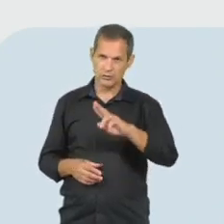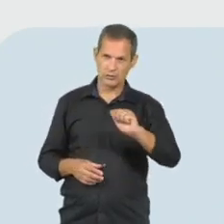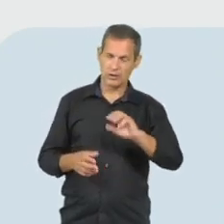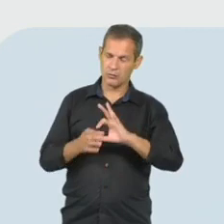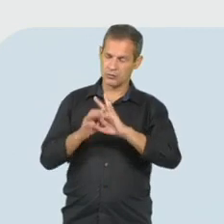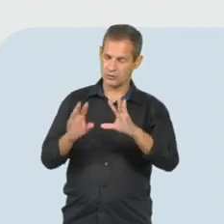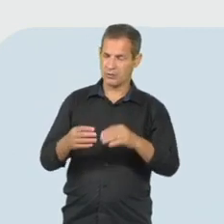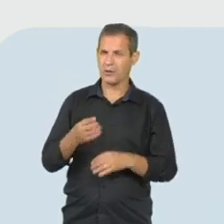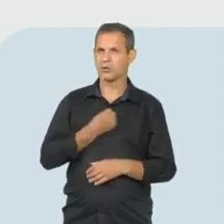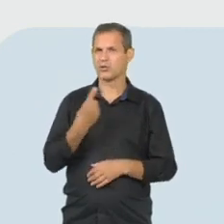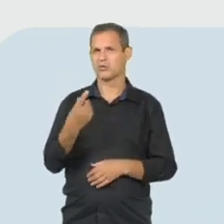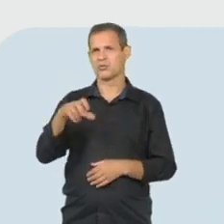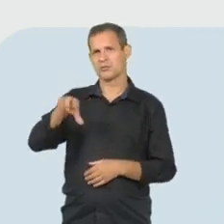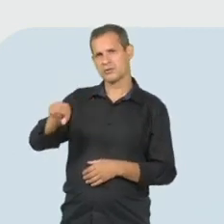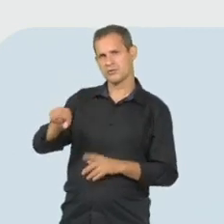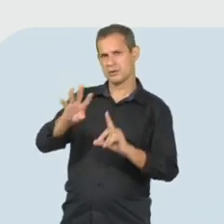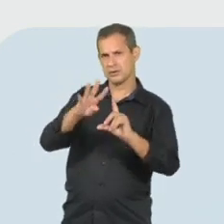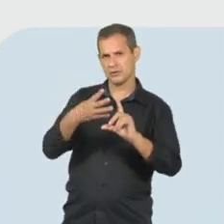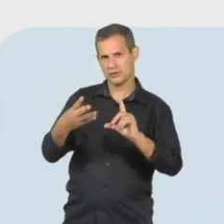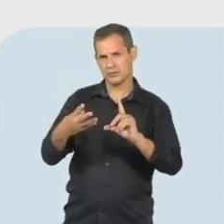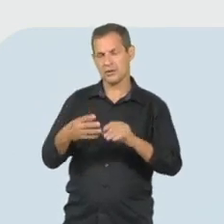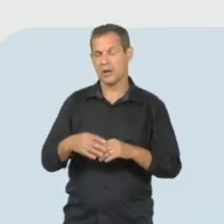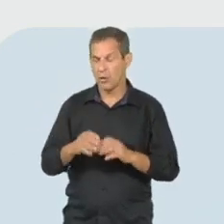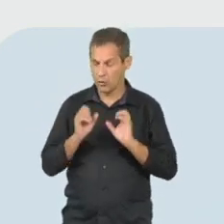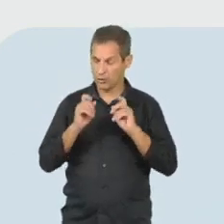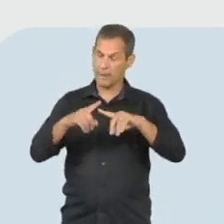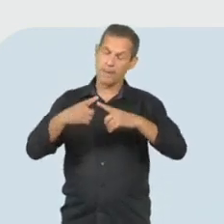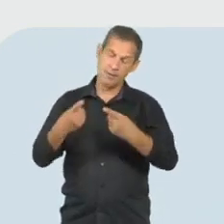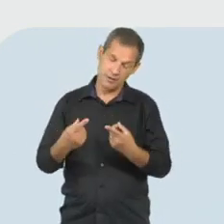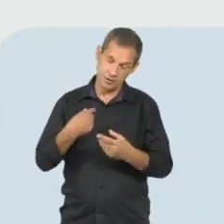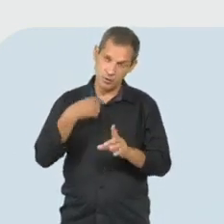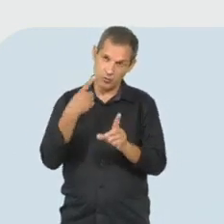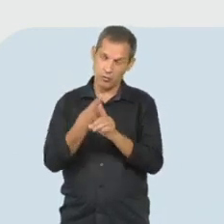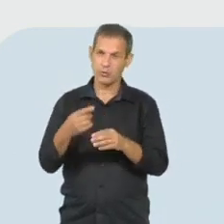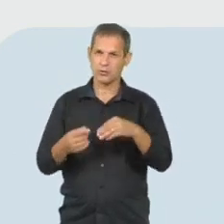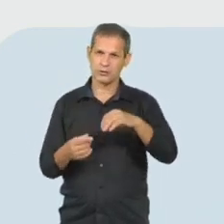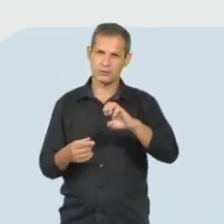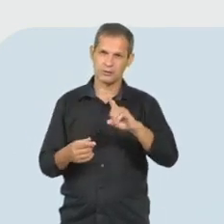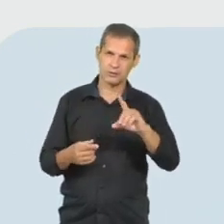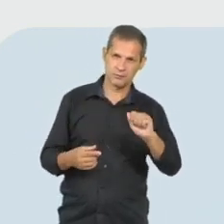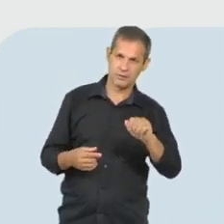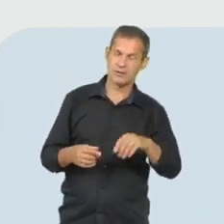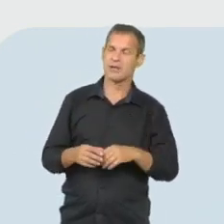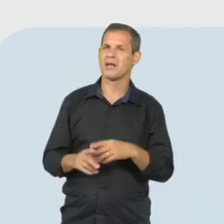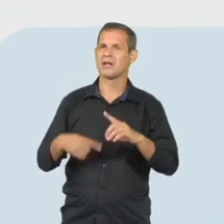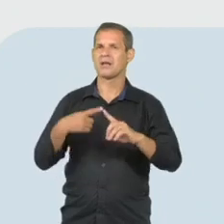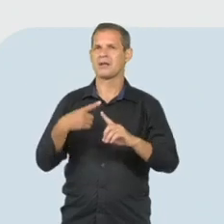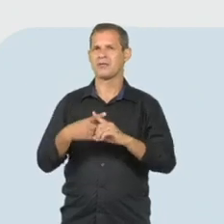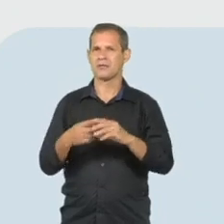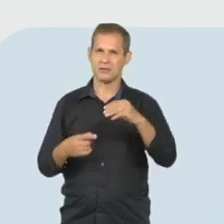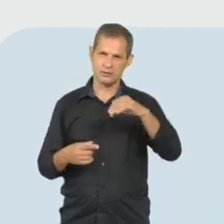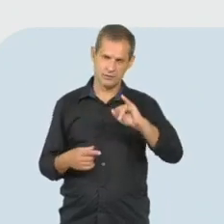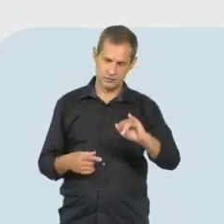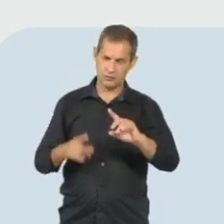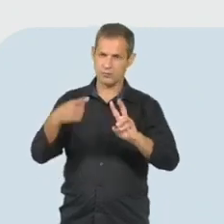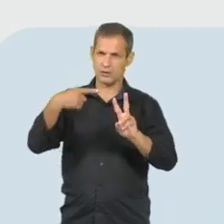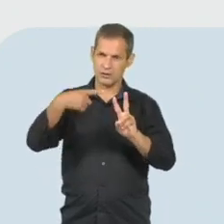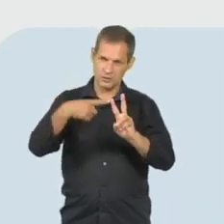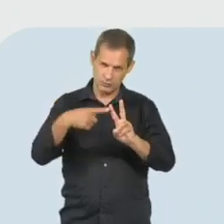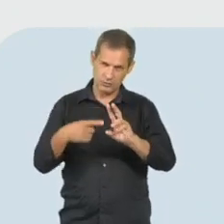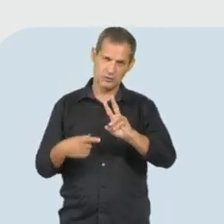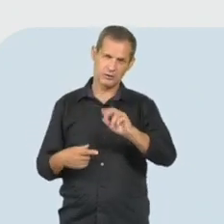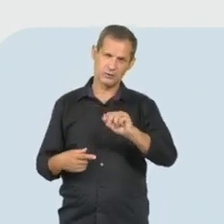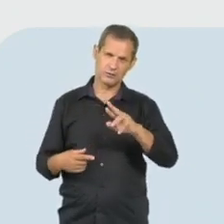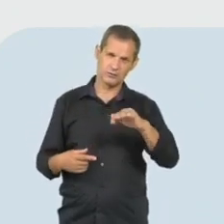número 19 na tabela. Muito bem. Aqui eu vou encontrar a média, vezes o μ, raiz quadrada da